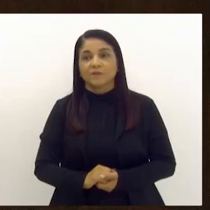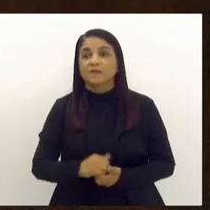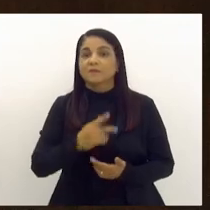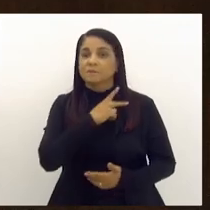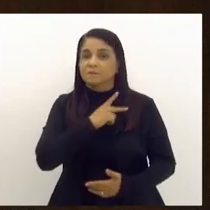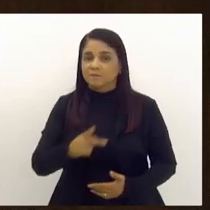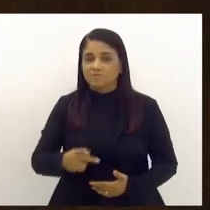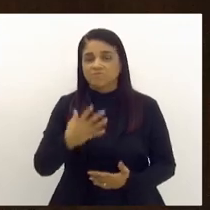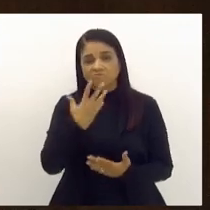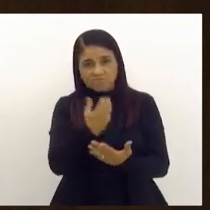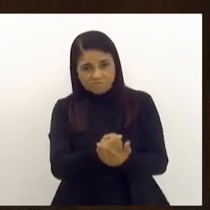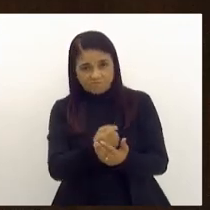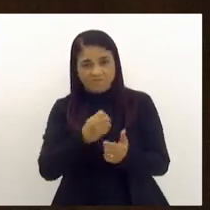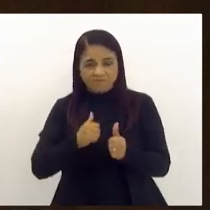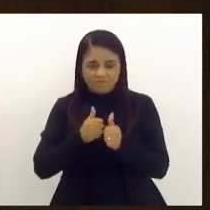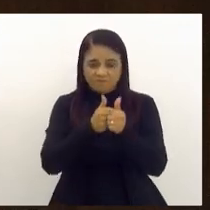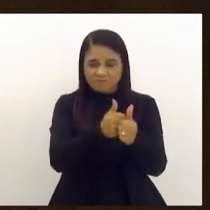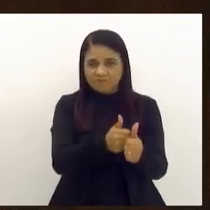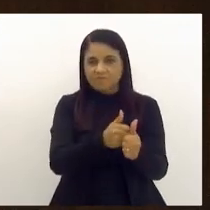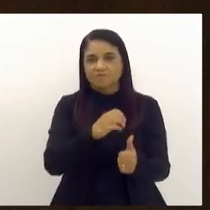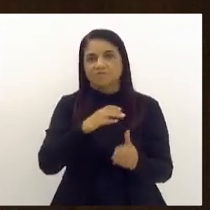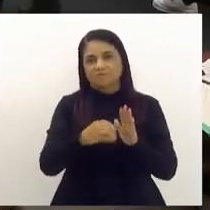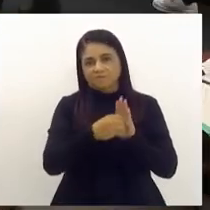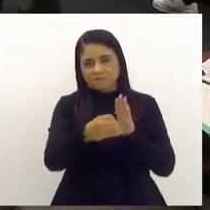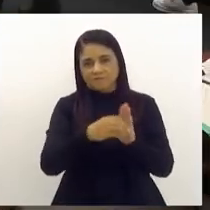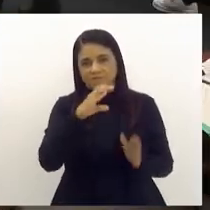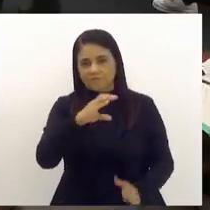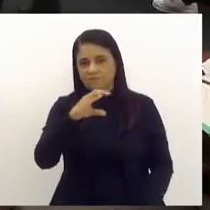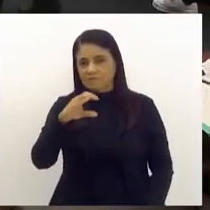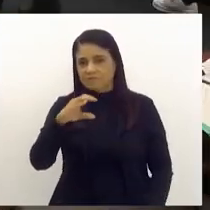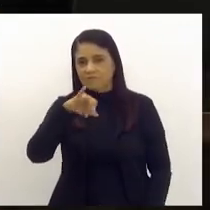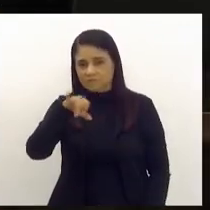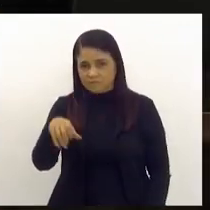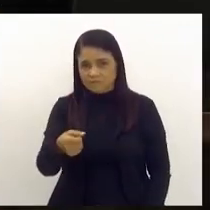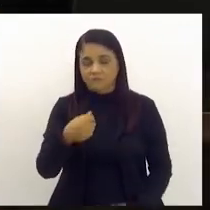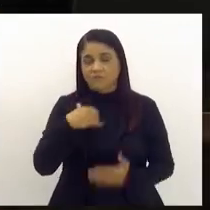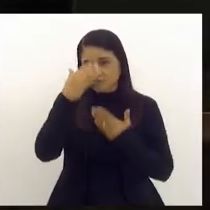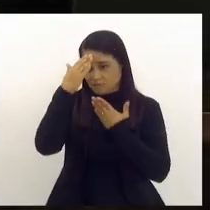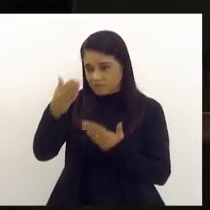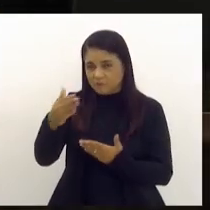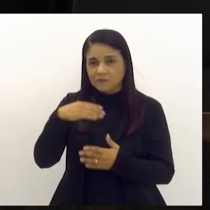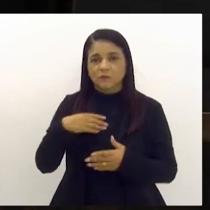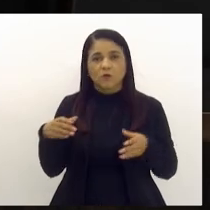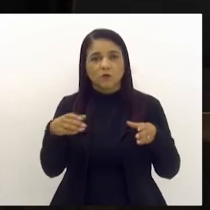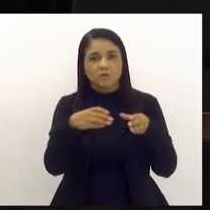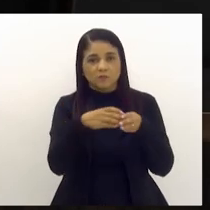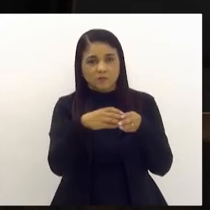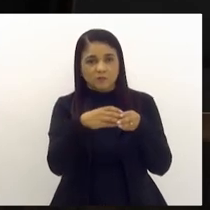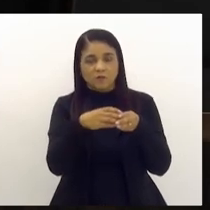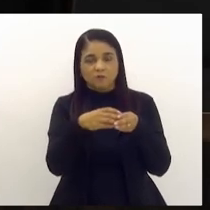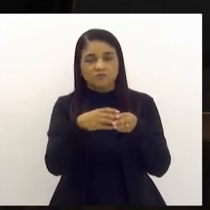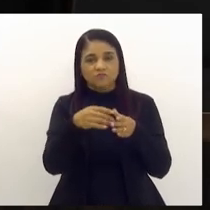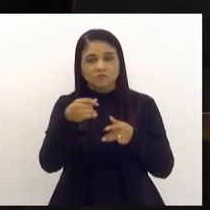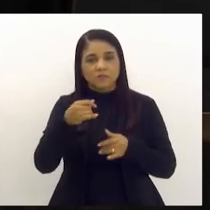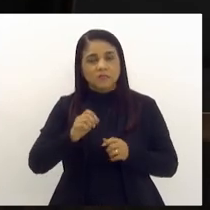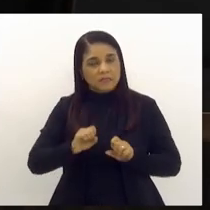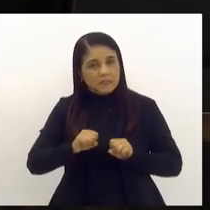Presidente, favorável, seguindo o parecer da CCJ. Muito obrigado. Pela Comissão de Defesa do